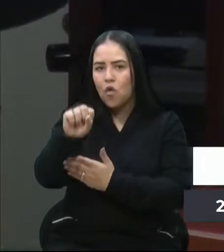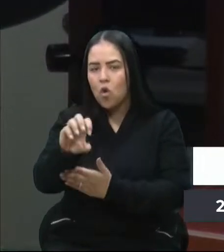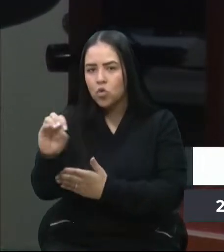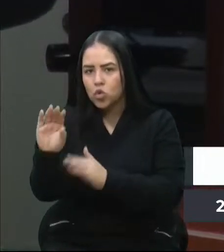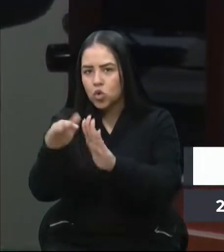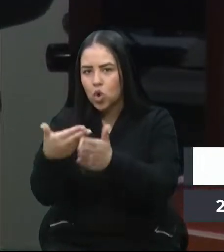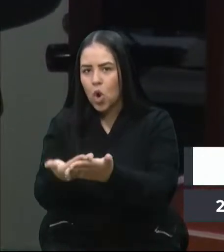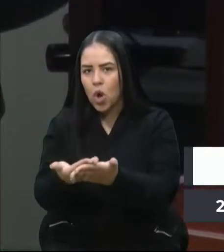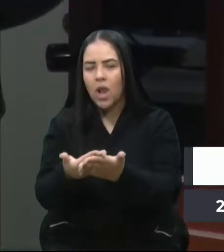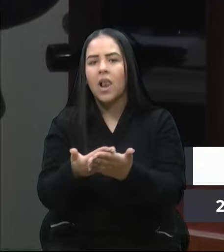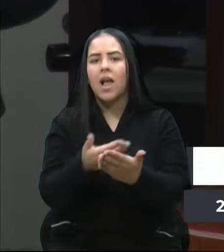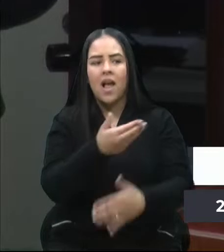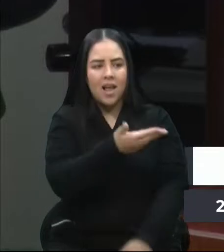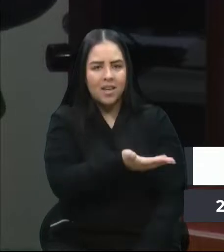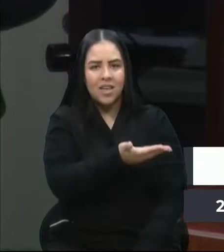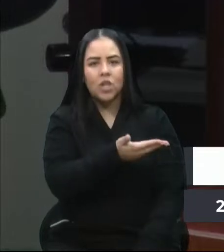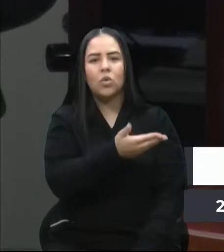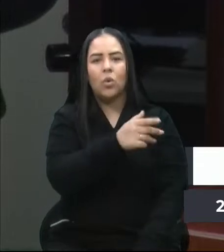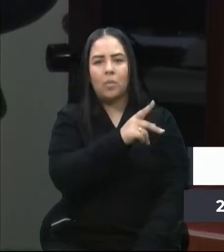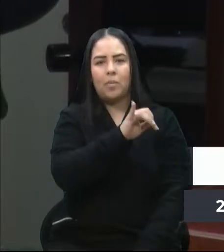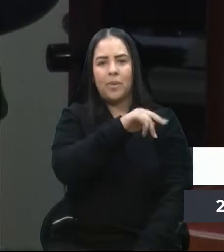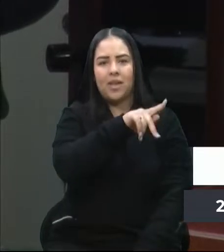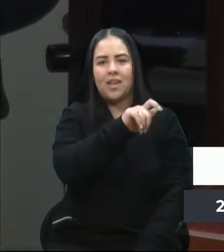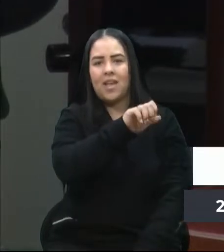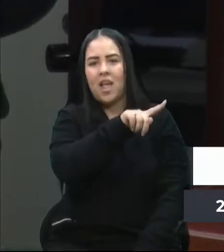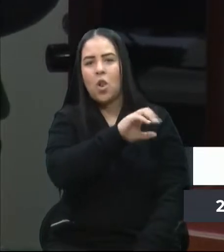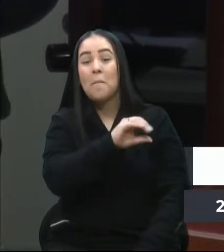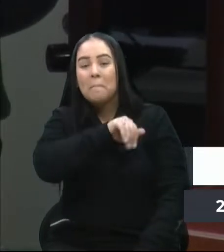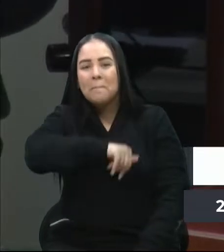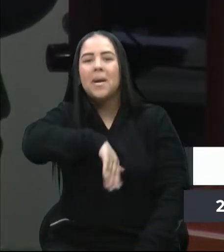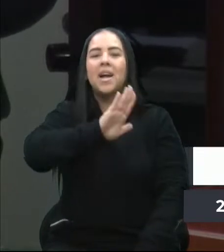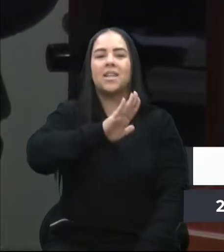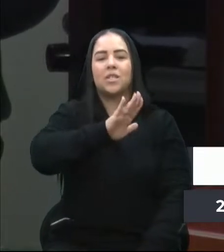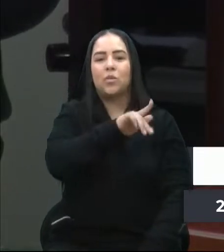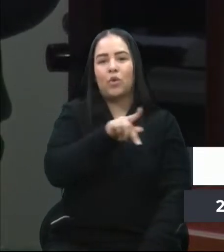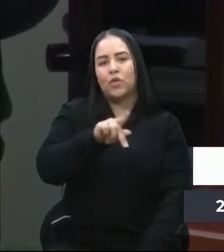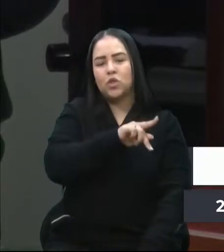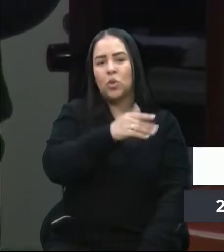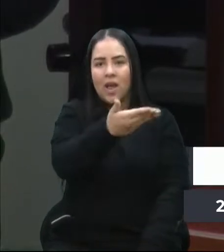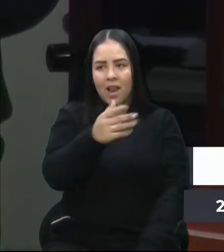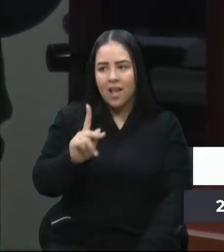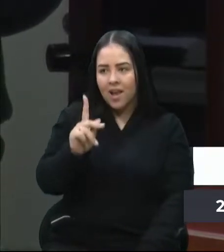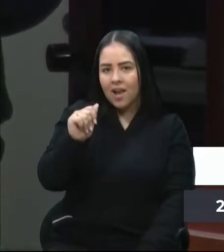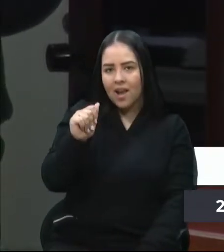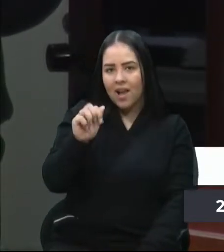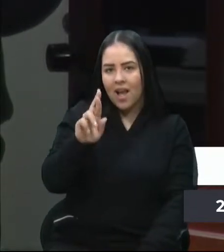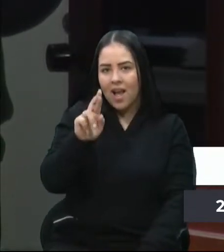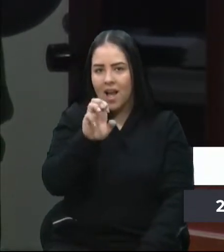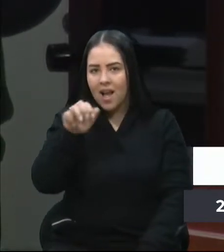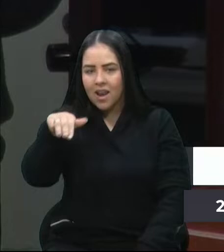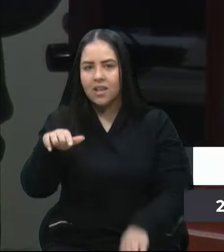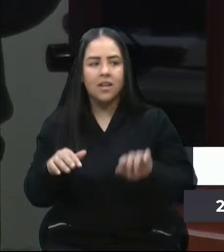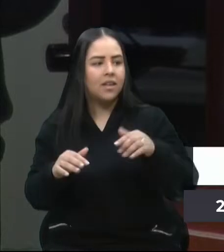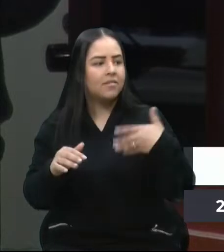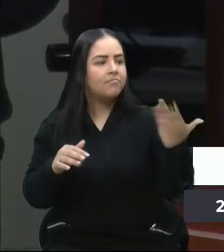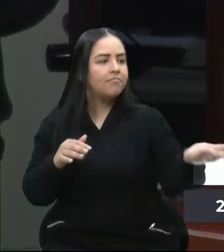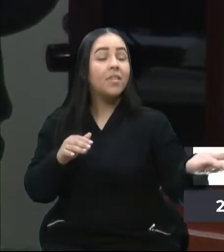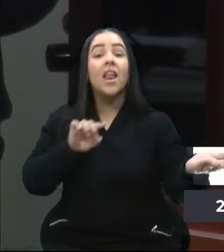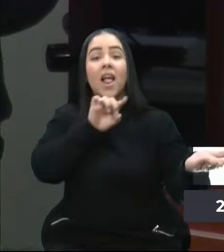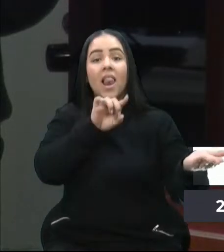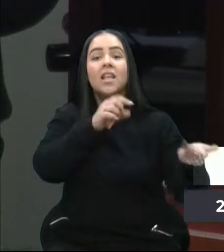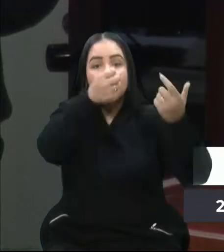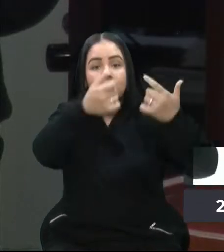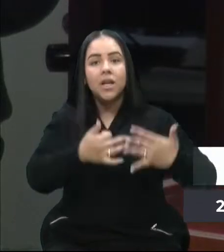Pinguelo e para as demais colegas professoras que estão aí, né, para a Karen do Firmino, para elas nos